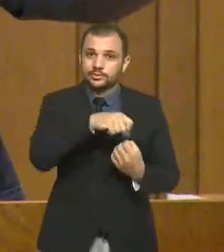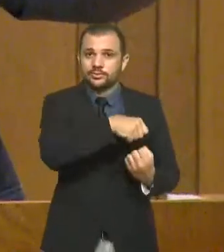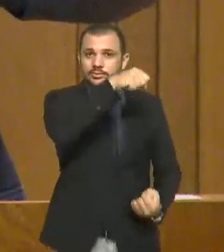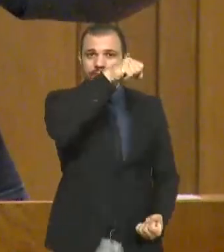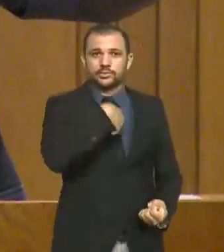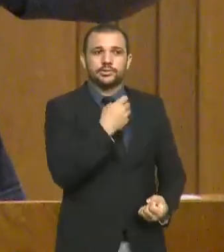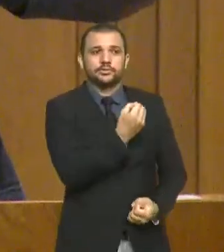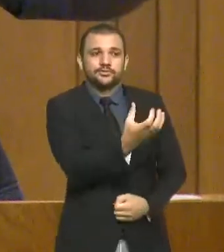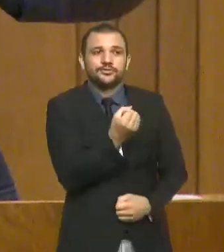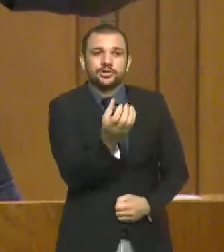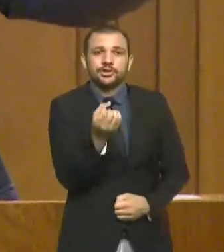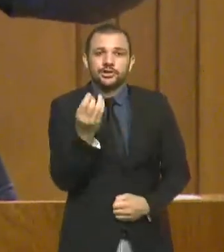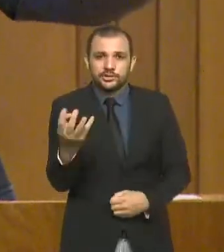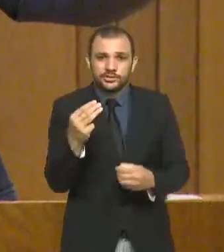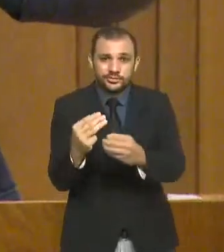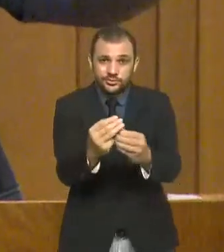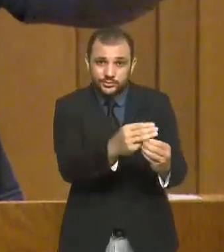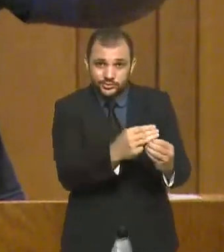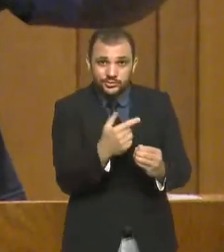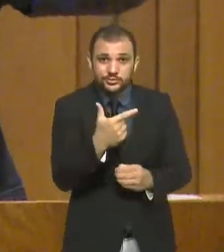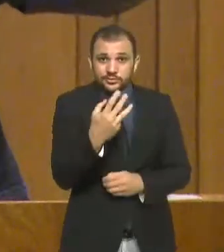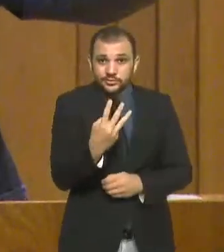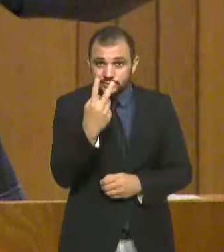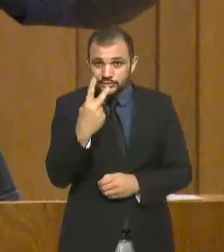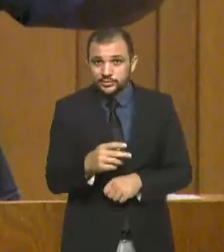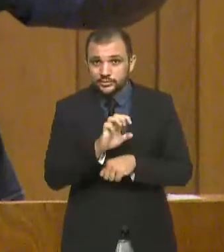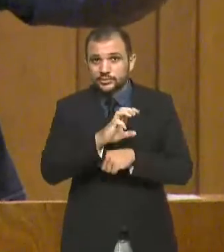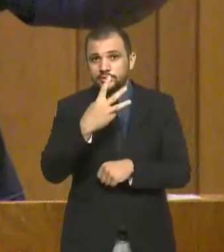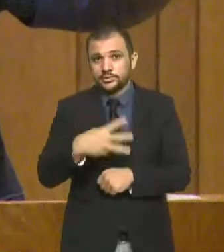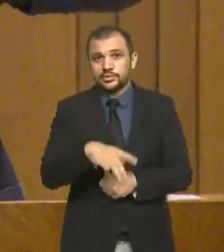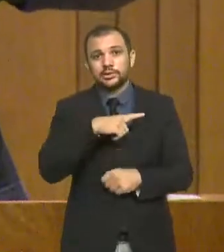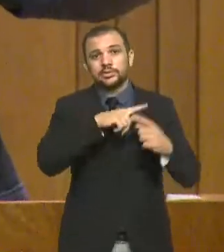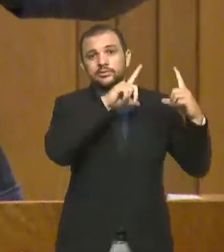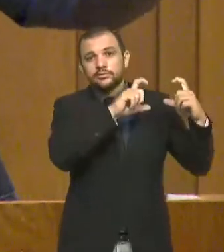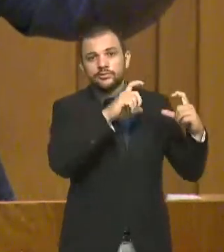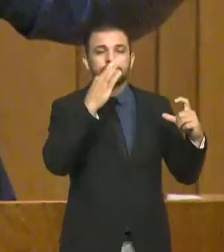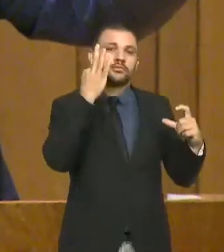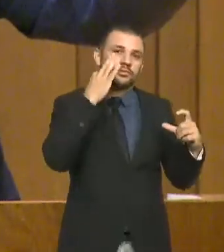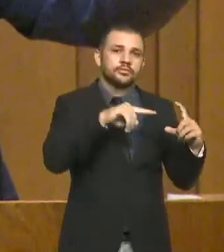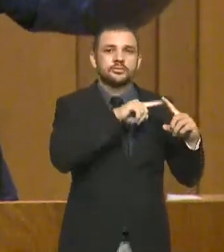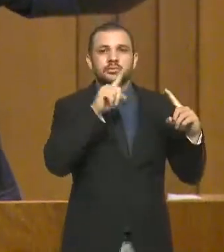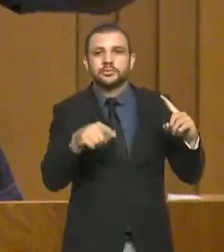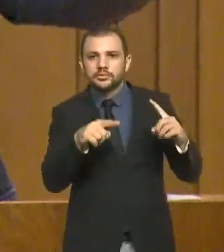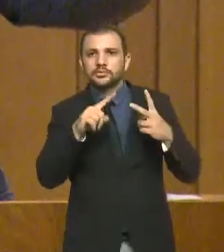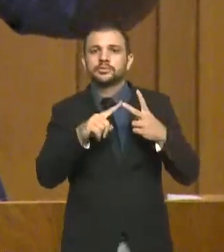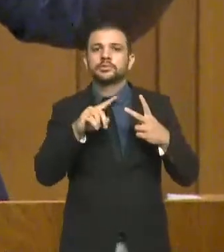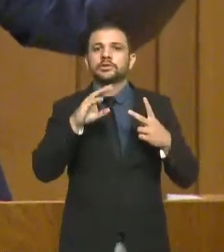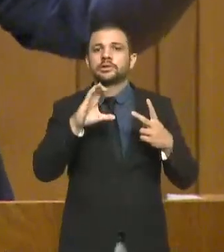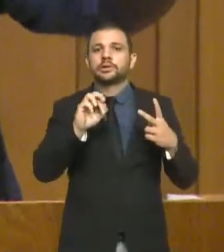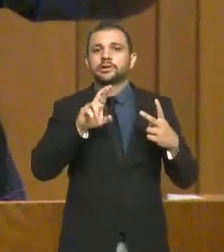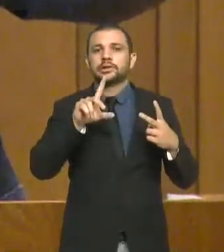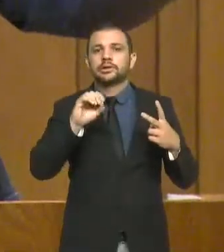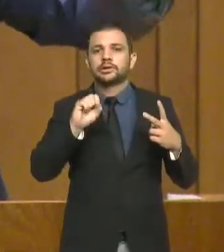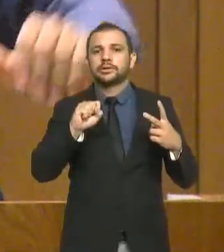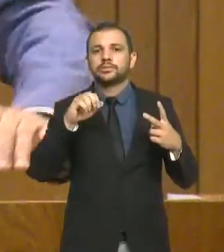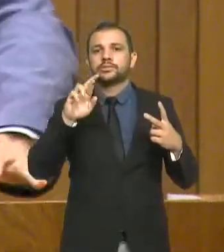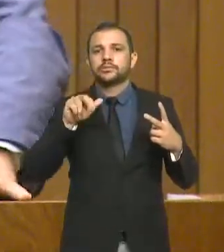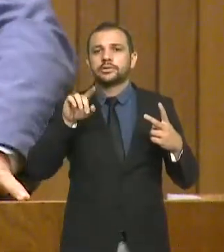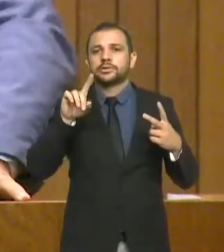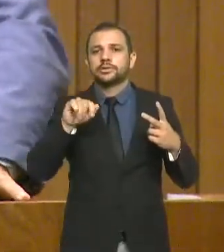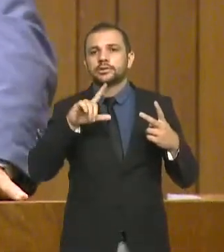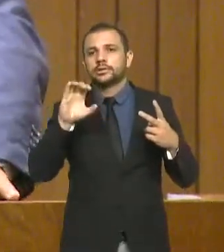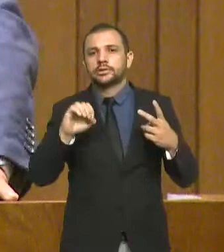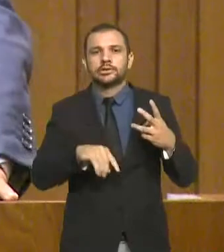municípios do Estado do Maranhão com a foto de Flávio Dino, de Carlos Brandão, senador Roberto Rocha, Eduardo Campos,